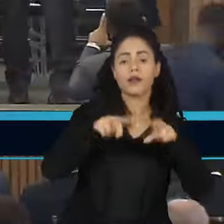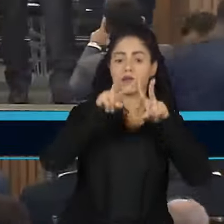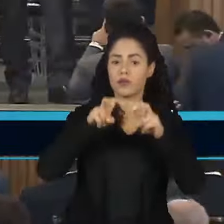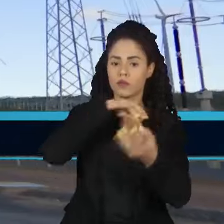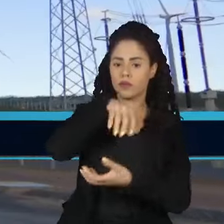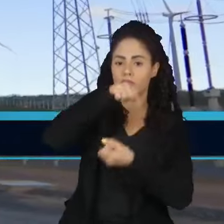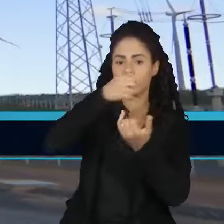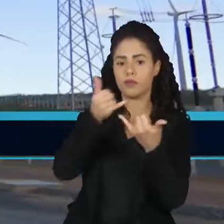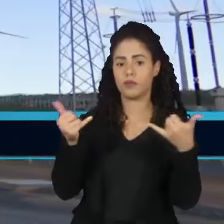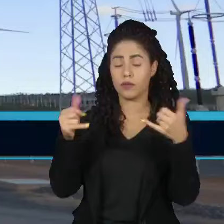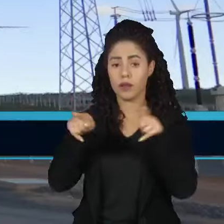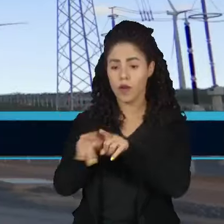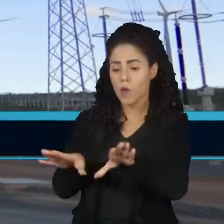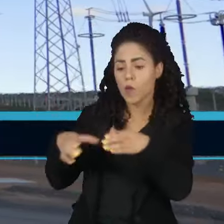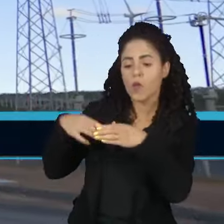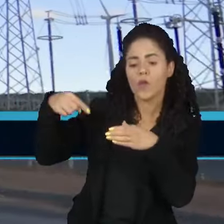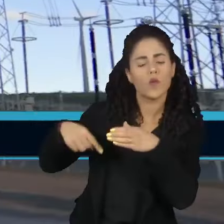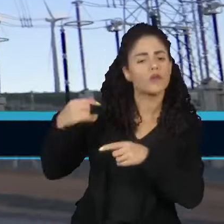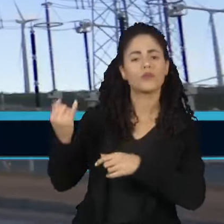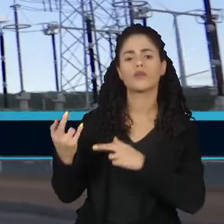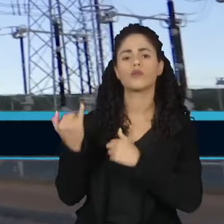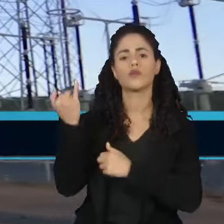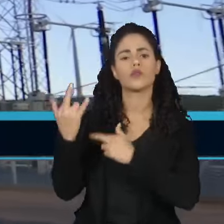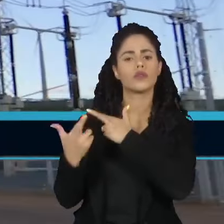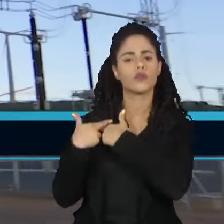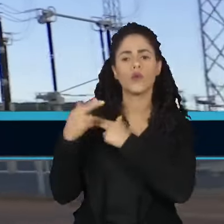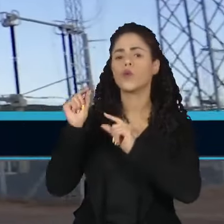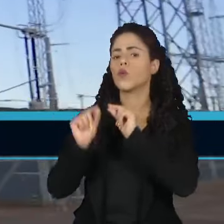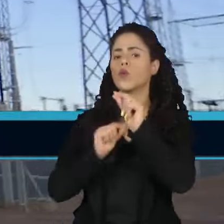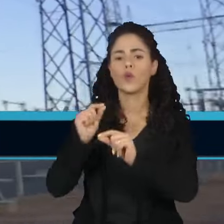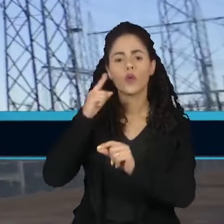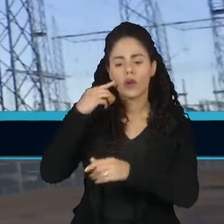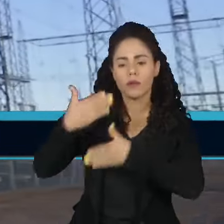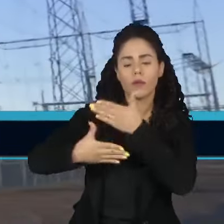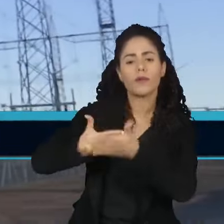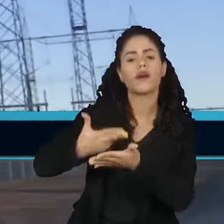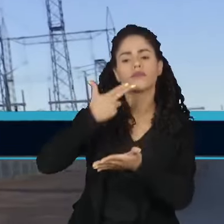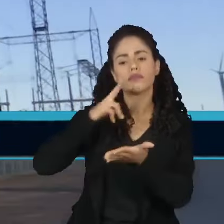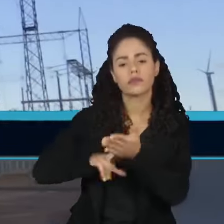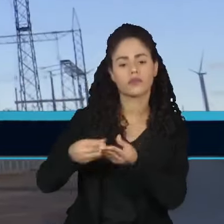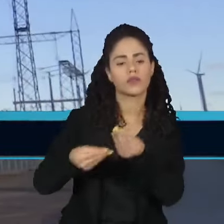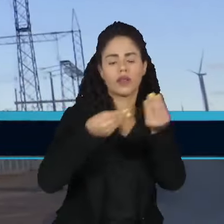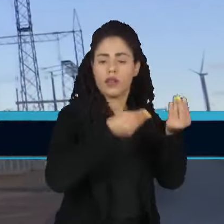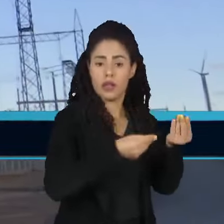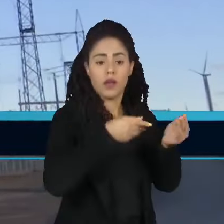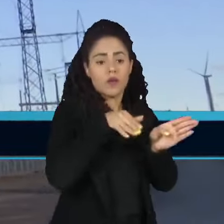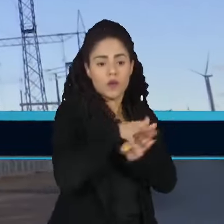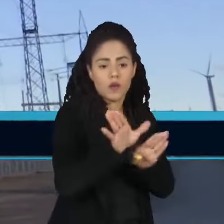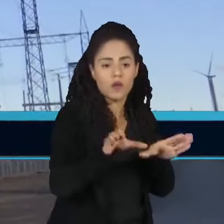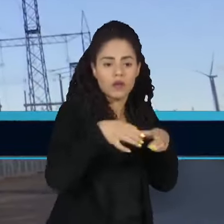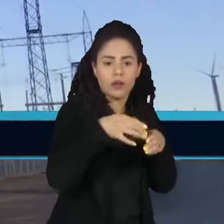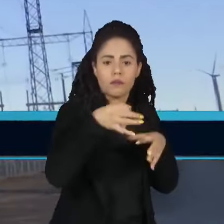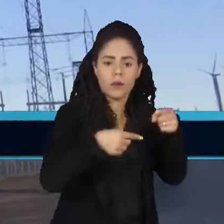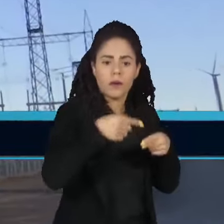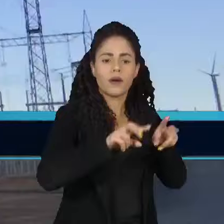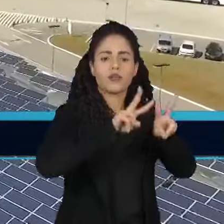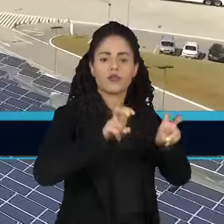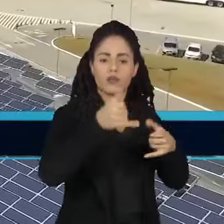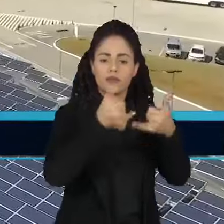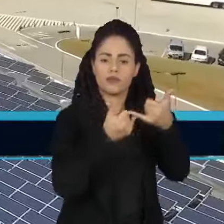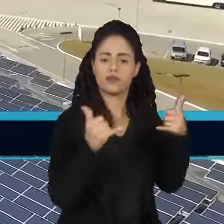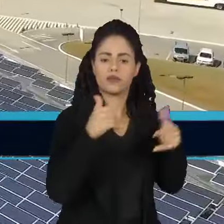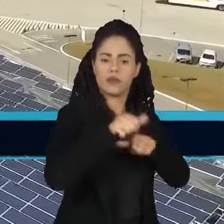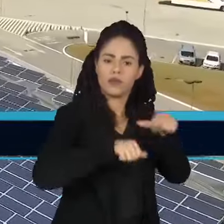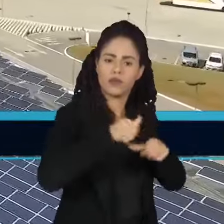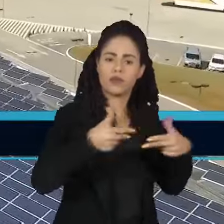energética esse grupo vai produzir anualmente uma carta de recomendações ao Conselho Nacional de política energética